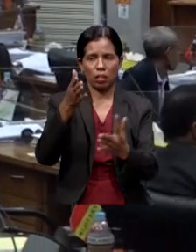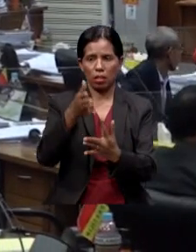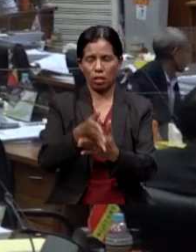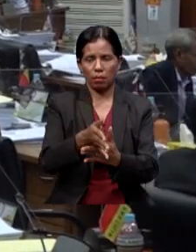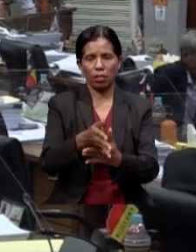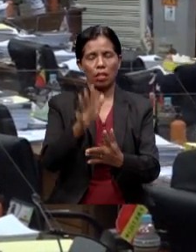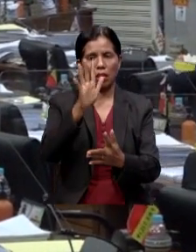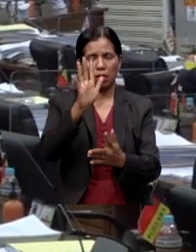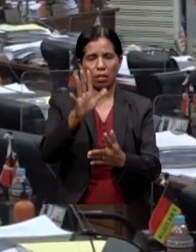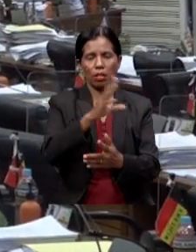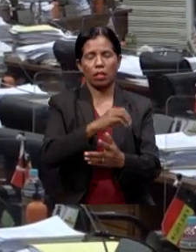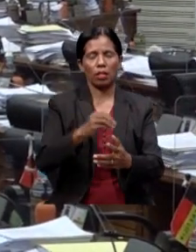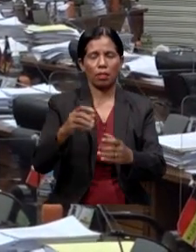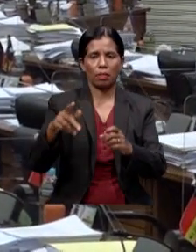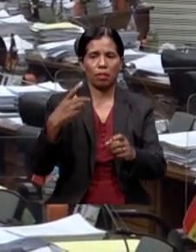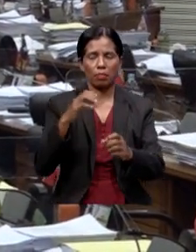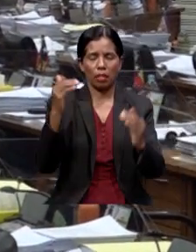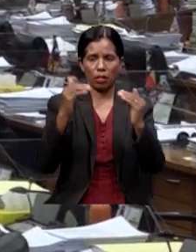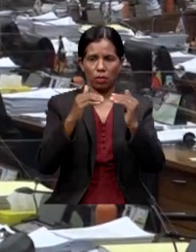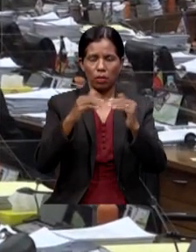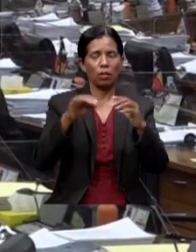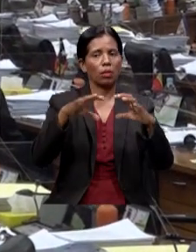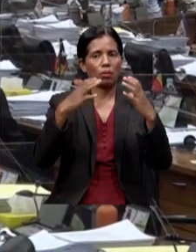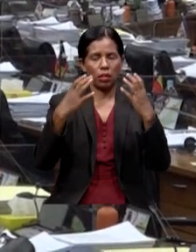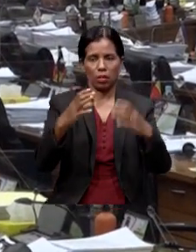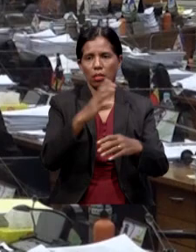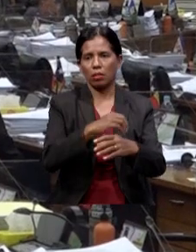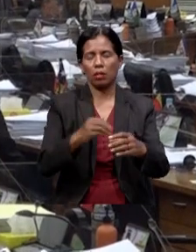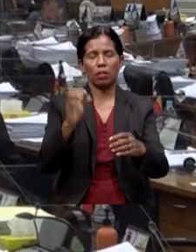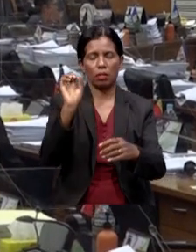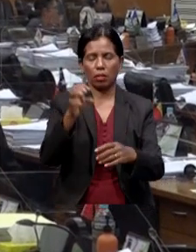irmalu iha sesão plenaria ou encontro comisão nomos dala